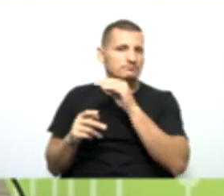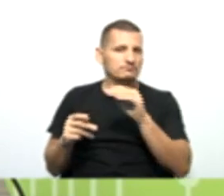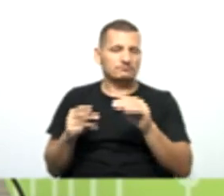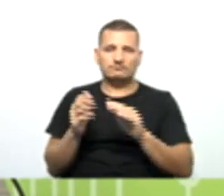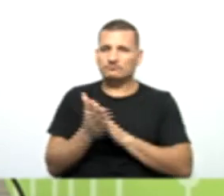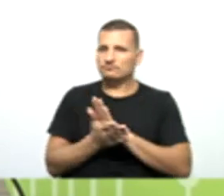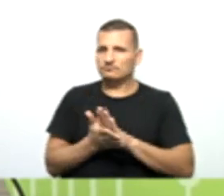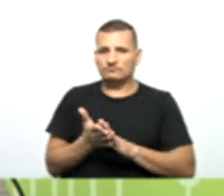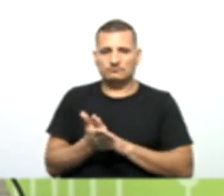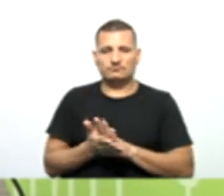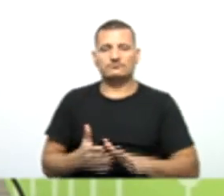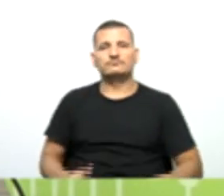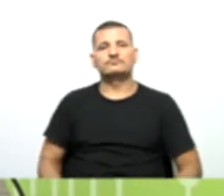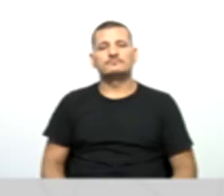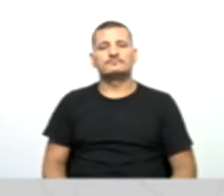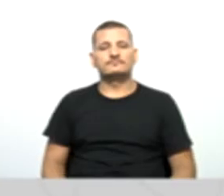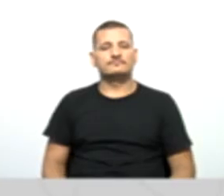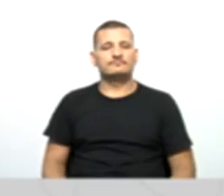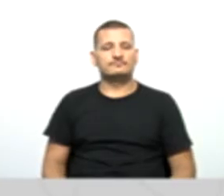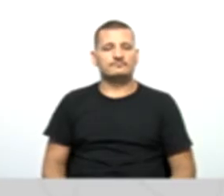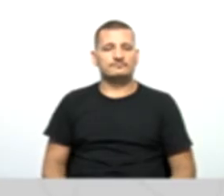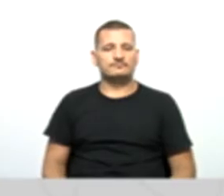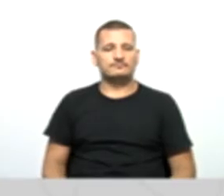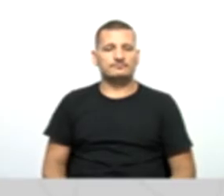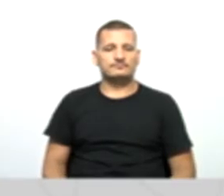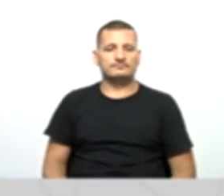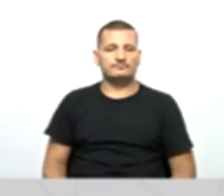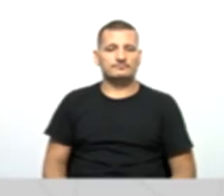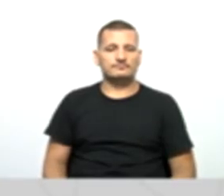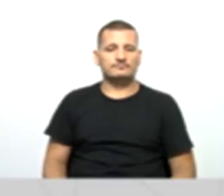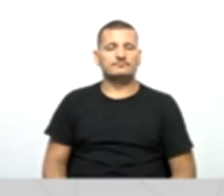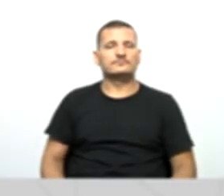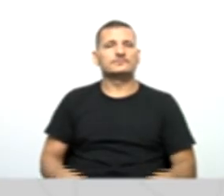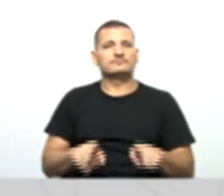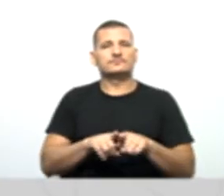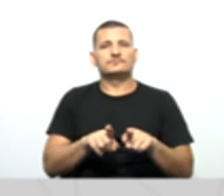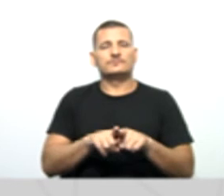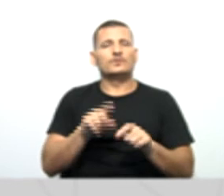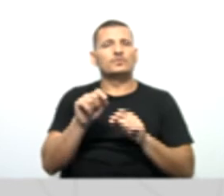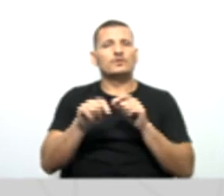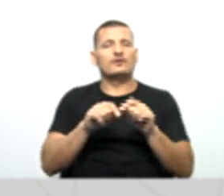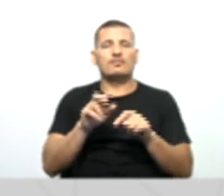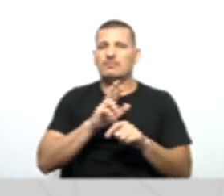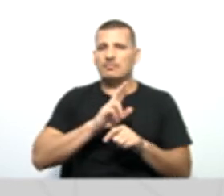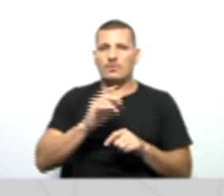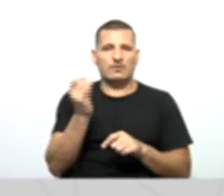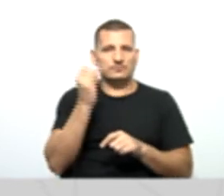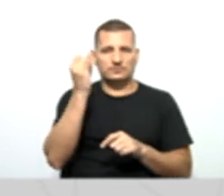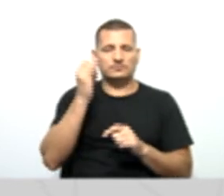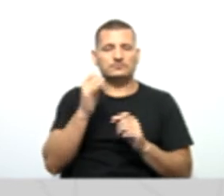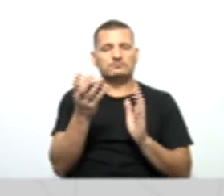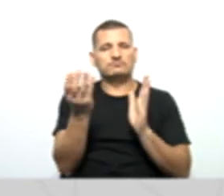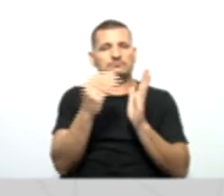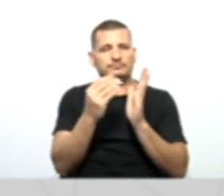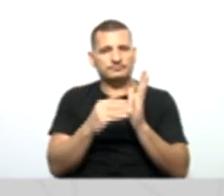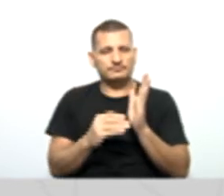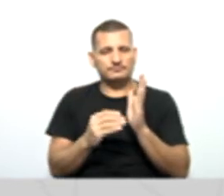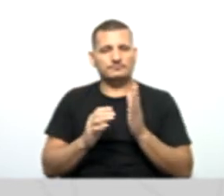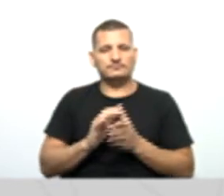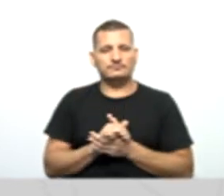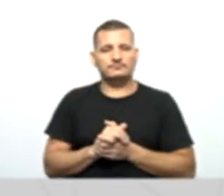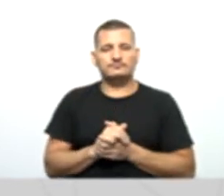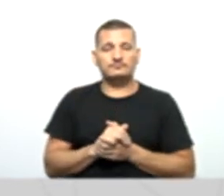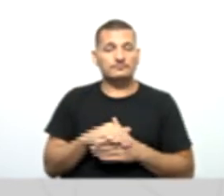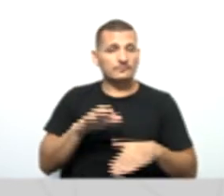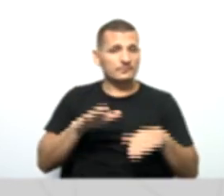delas. Outra atividade é listar o que não é importante. Tá? Às vezes a gente acha que